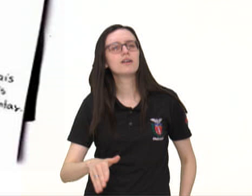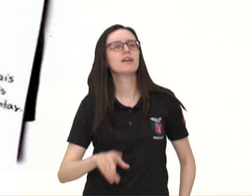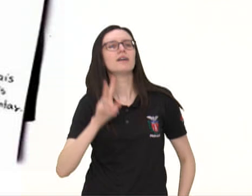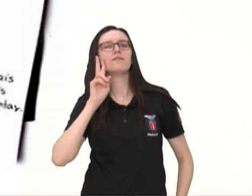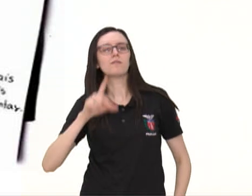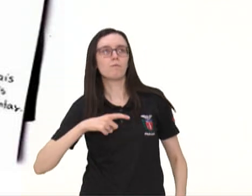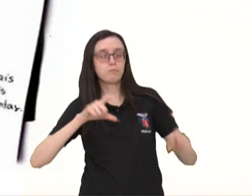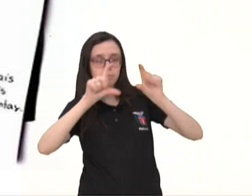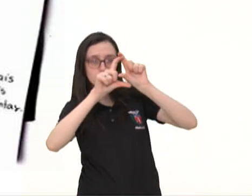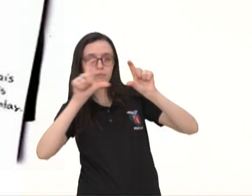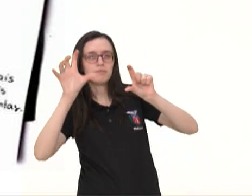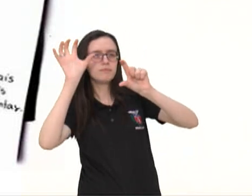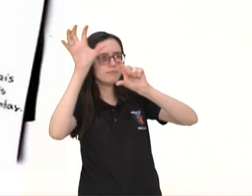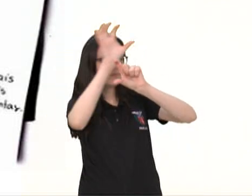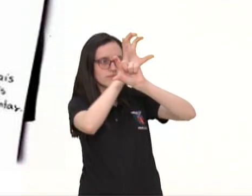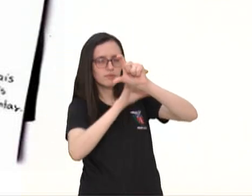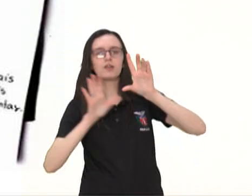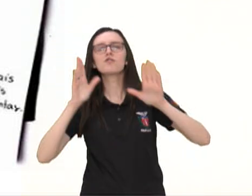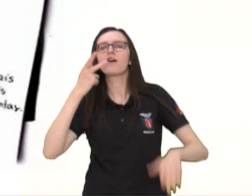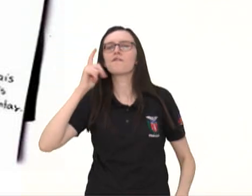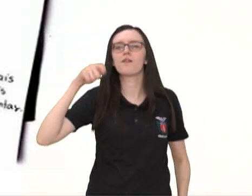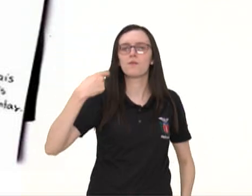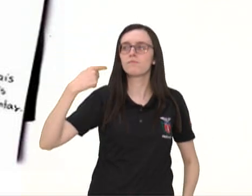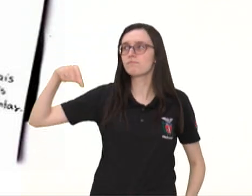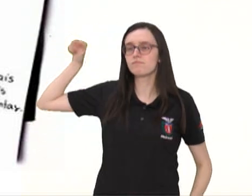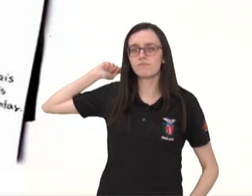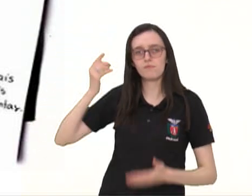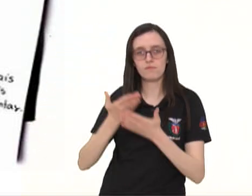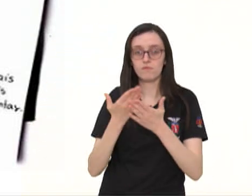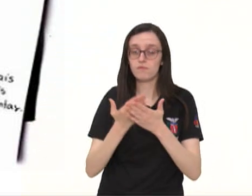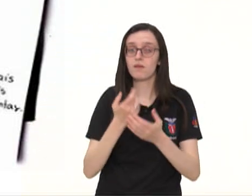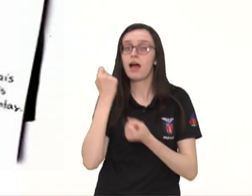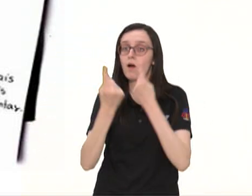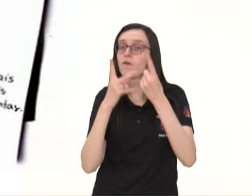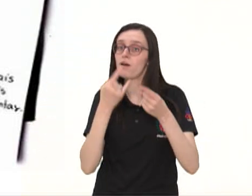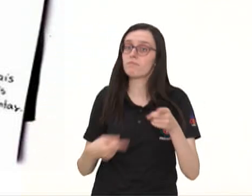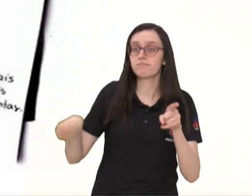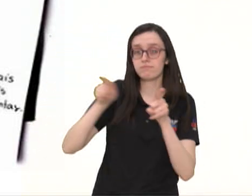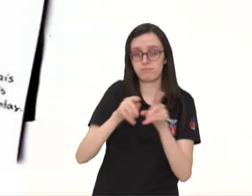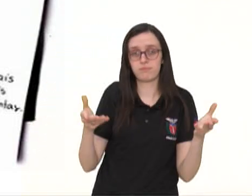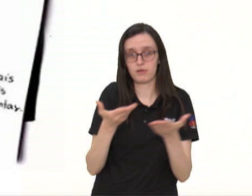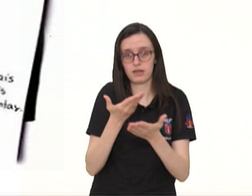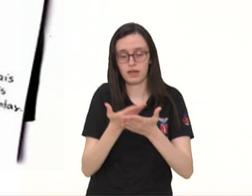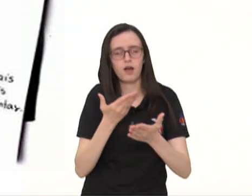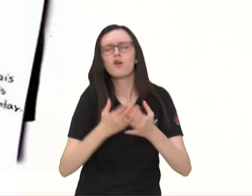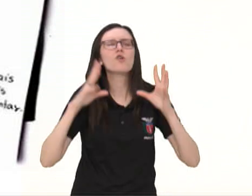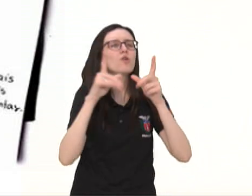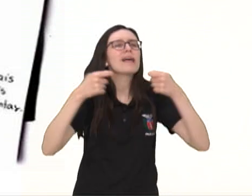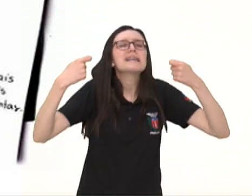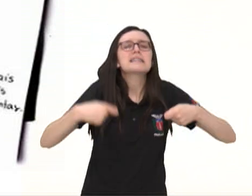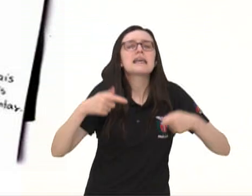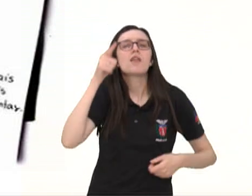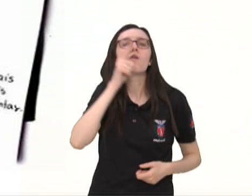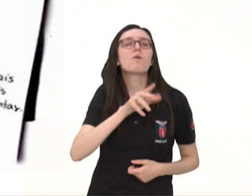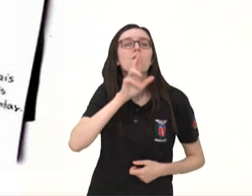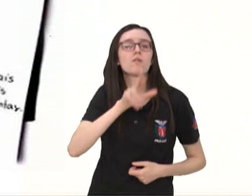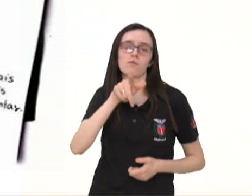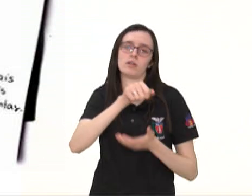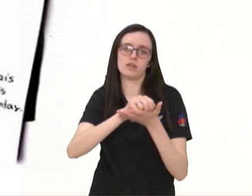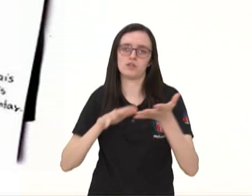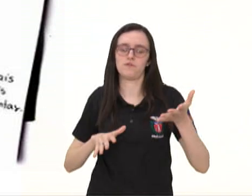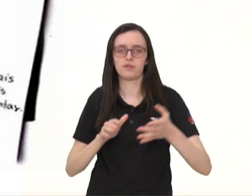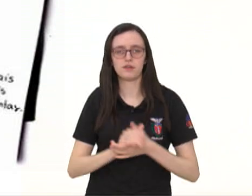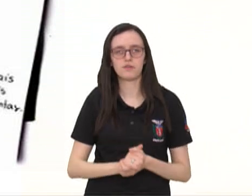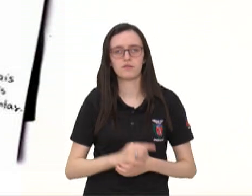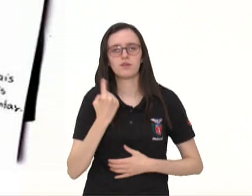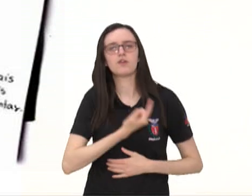já falou em aulas anteriores e alguns deles nós vamos retomar também nessa aula, tudo que é necessário para resolver um exercício. A